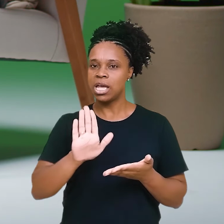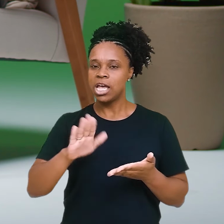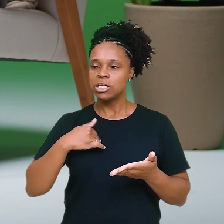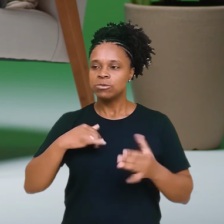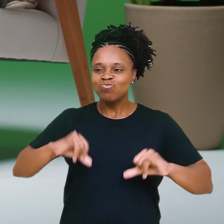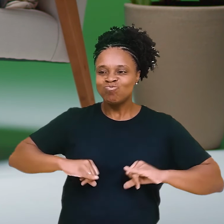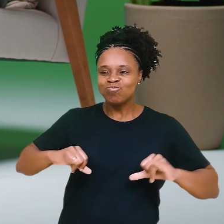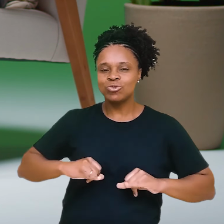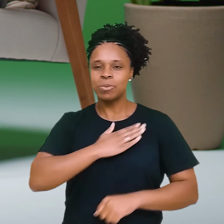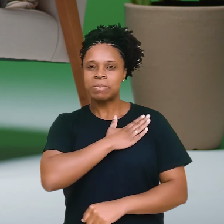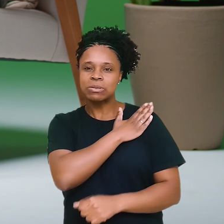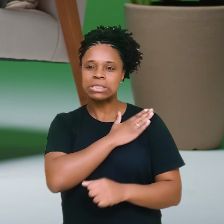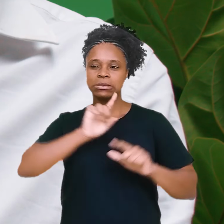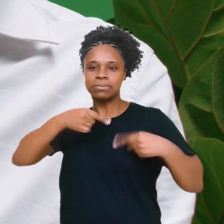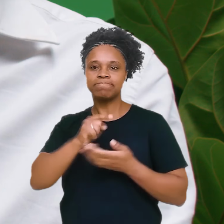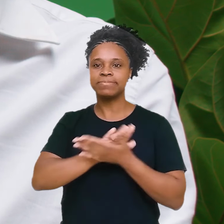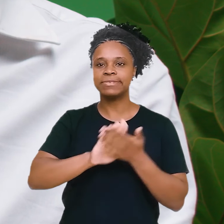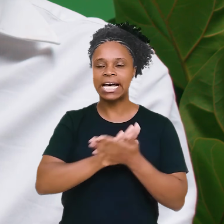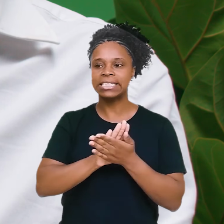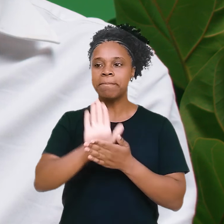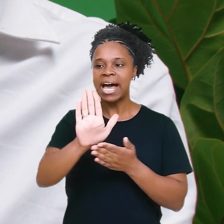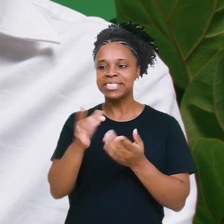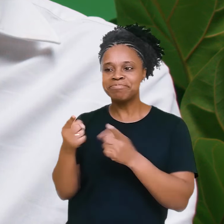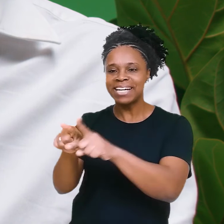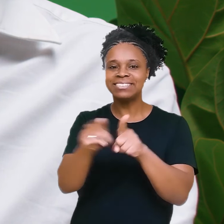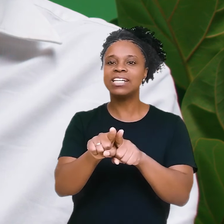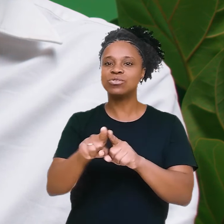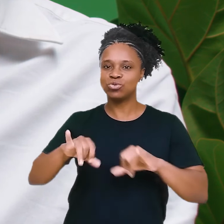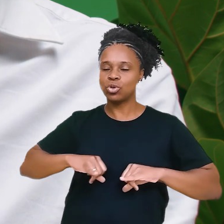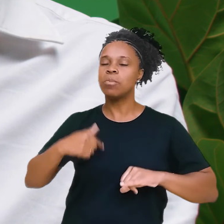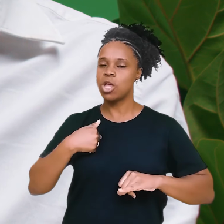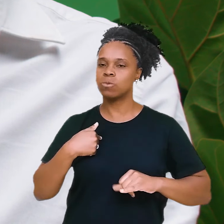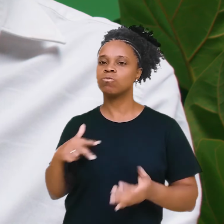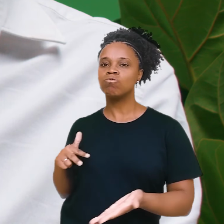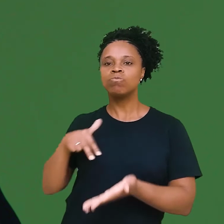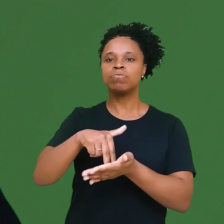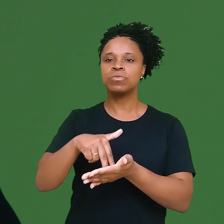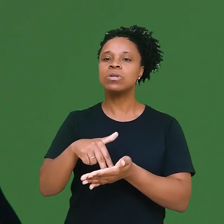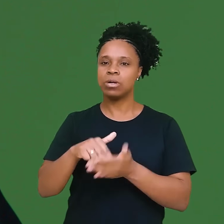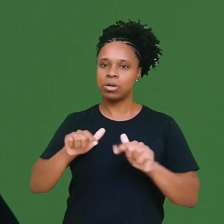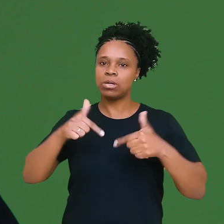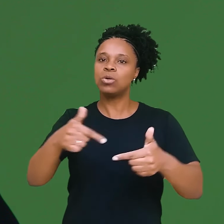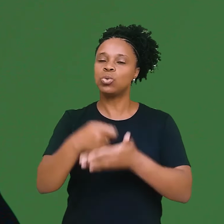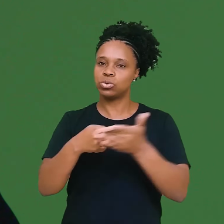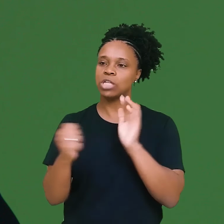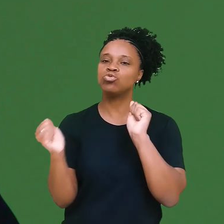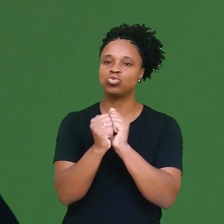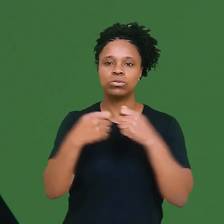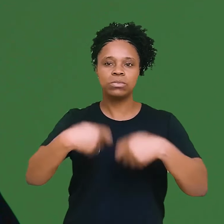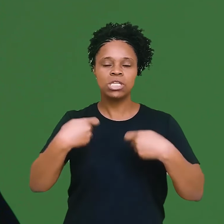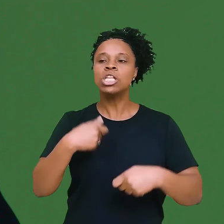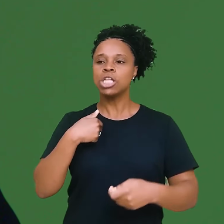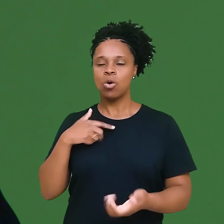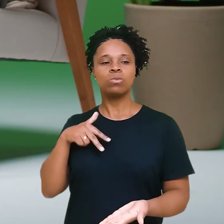não sofro esse preconceito que os meus pares sofrem, eu tenho que dar voz de alguma forma, tenho que lutar junto. Então eu